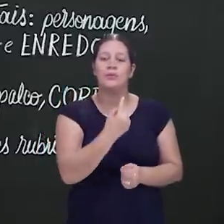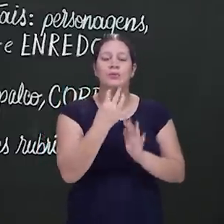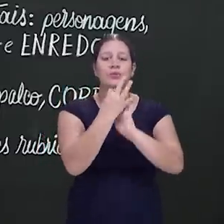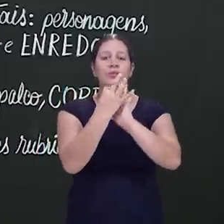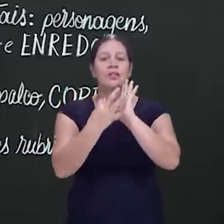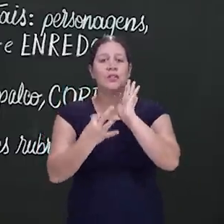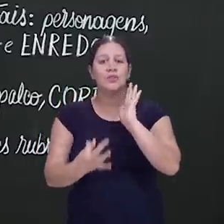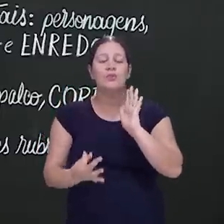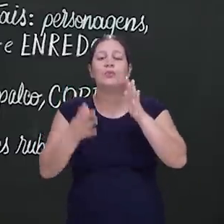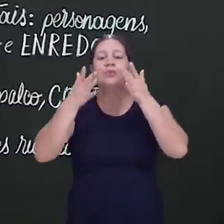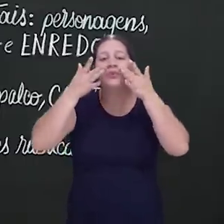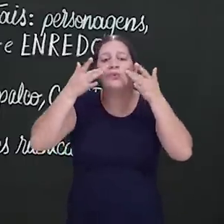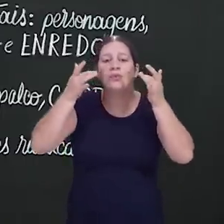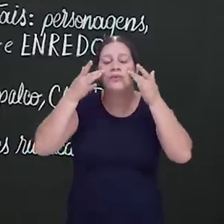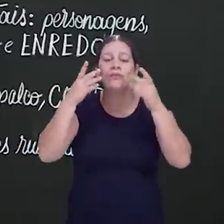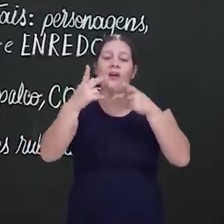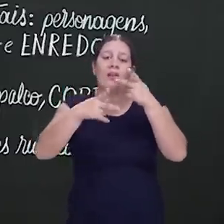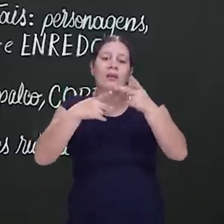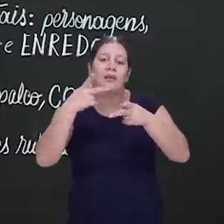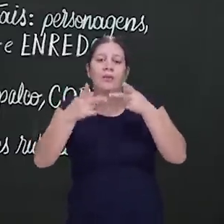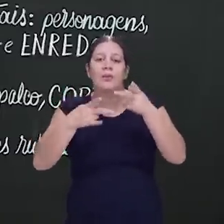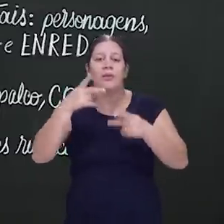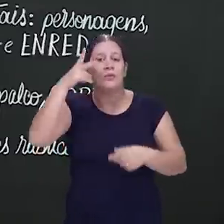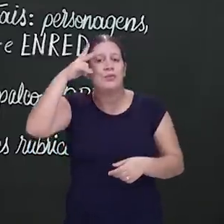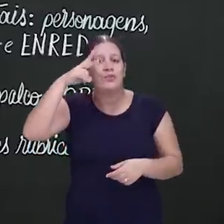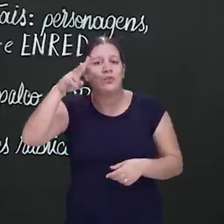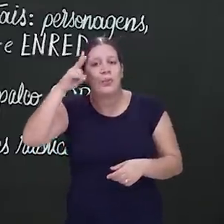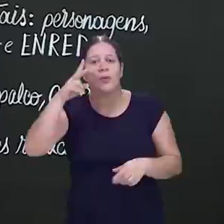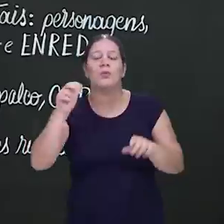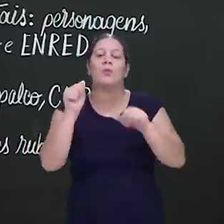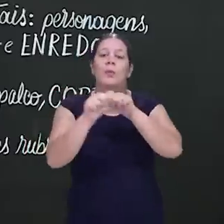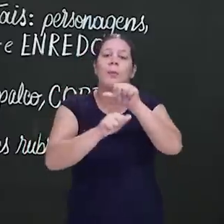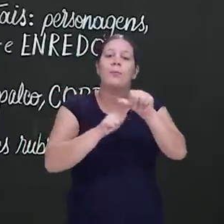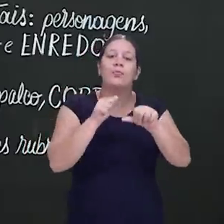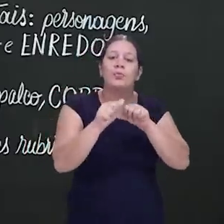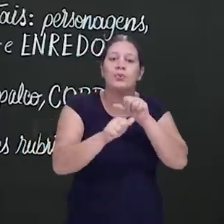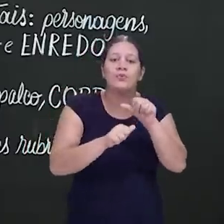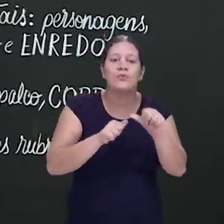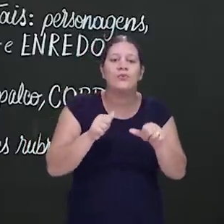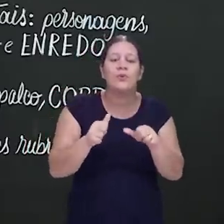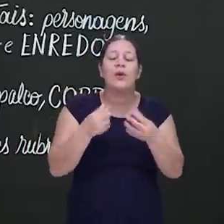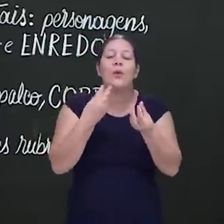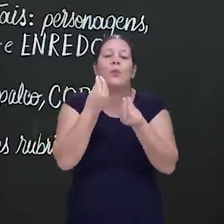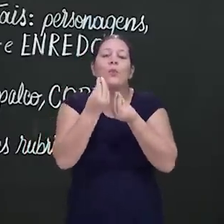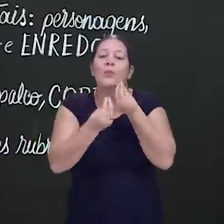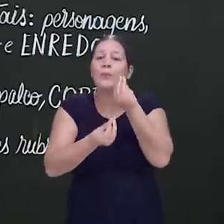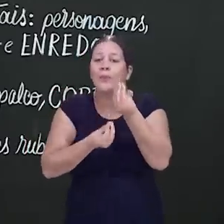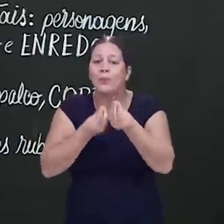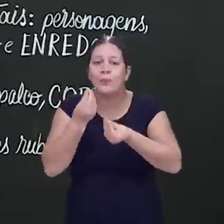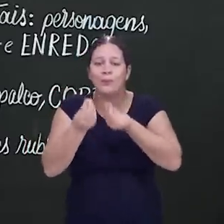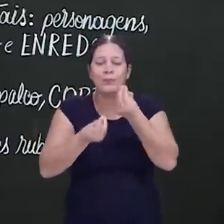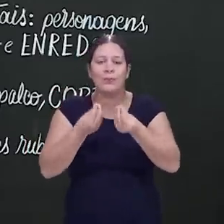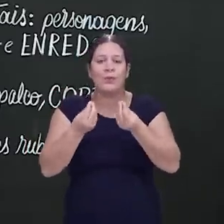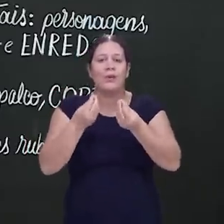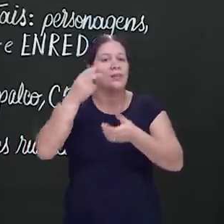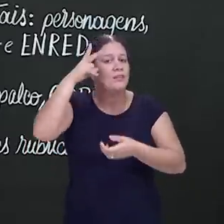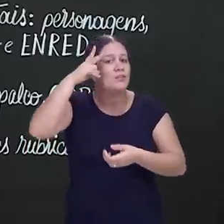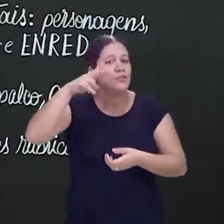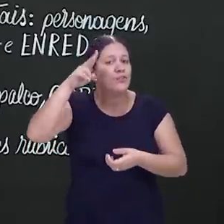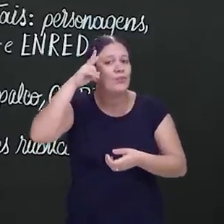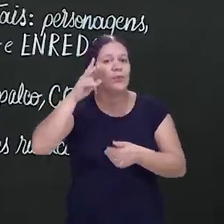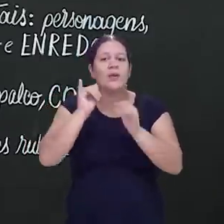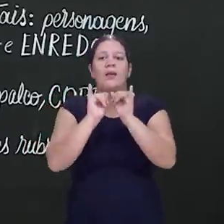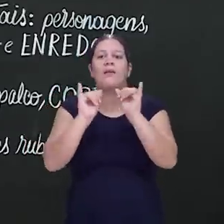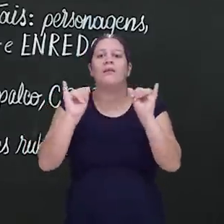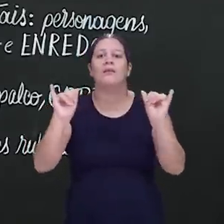texto teatral a gente precisa contar uma história. O que muda em relação ao gênero narrativo é a forma com que essa história é